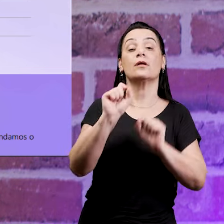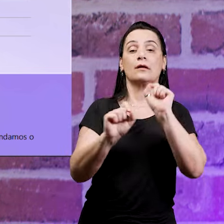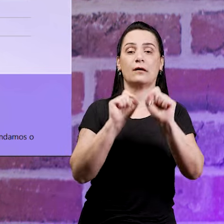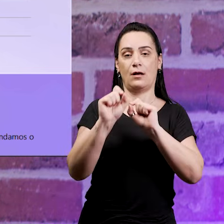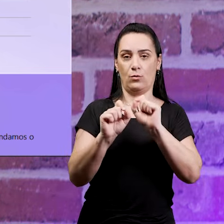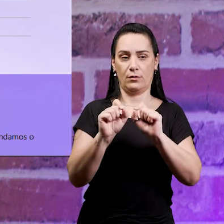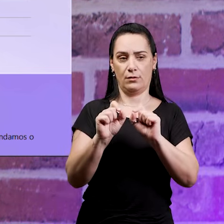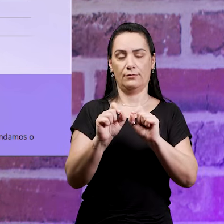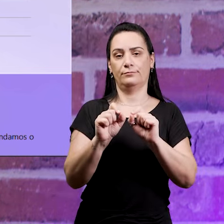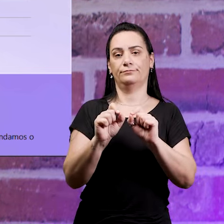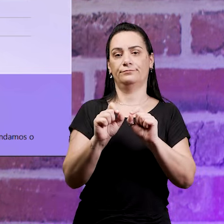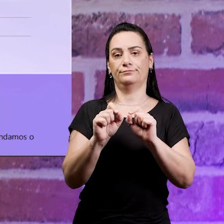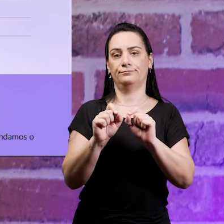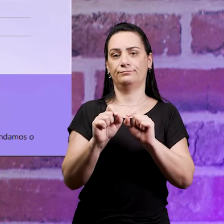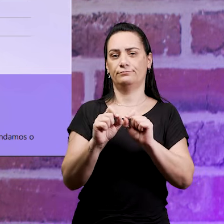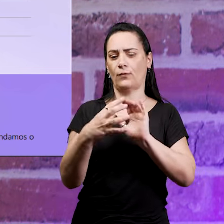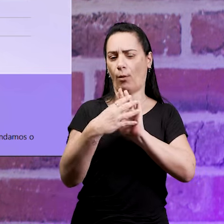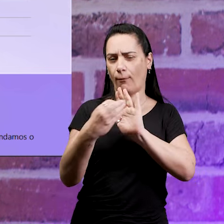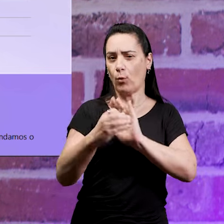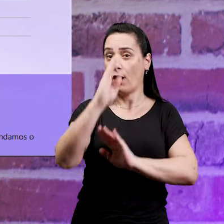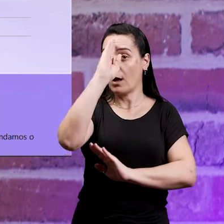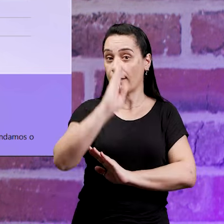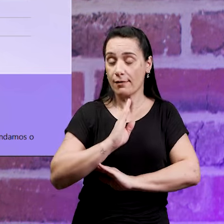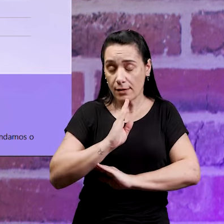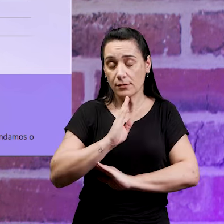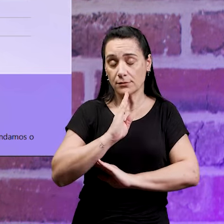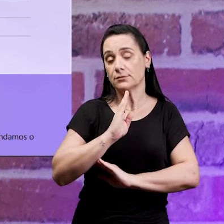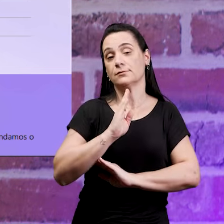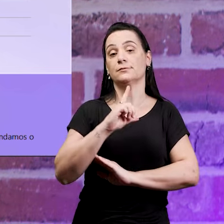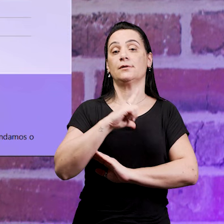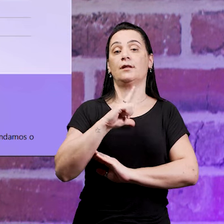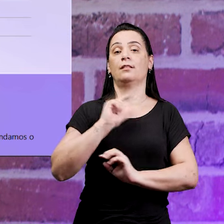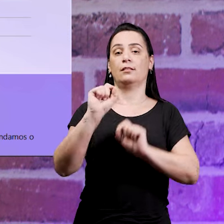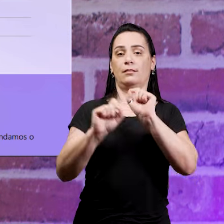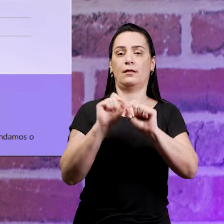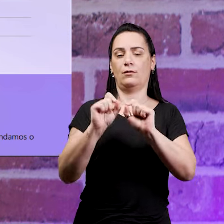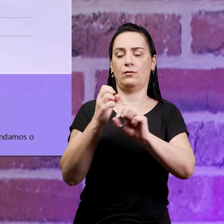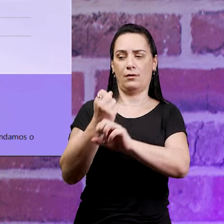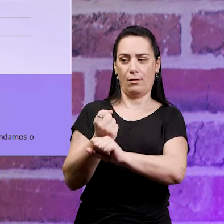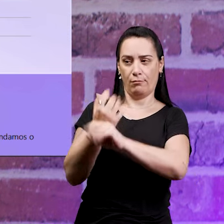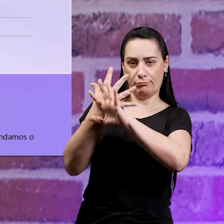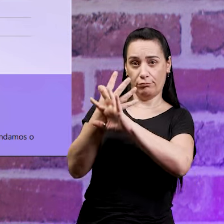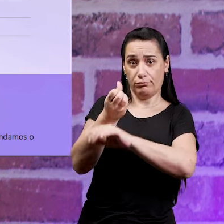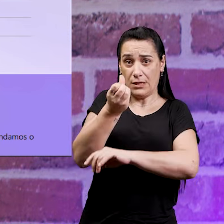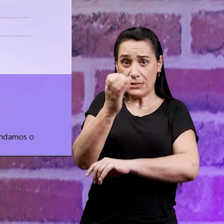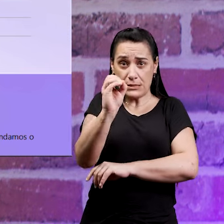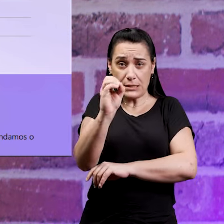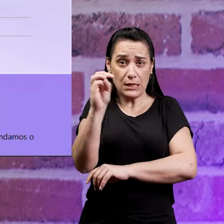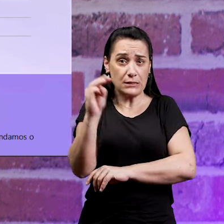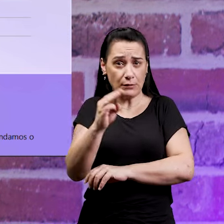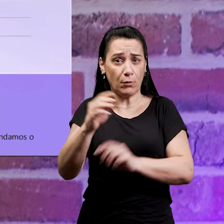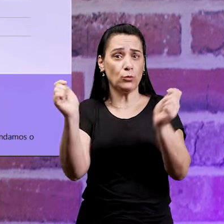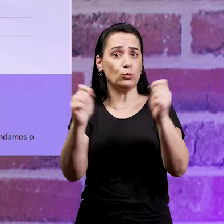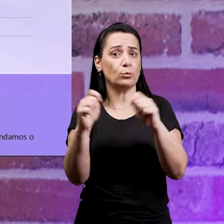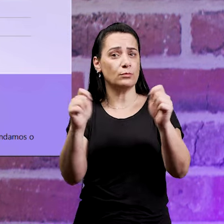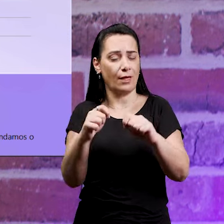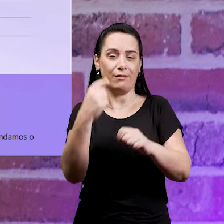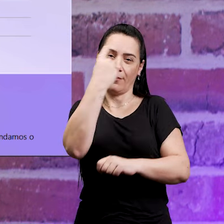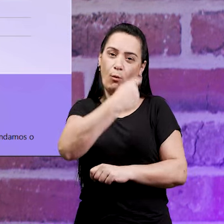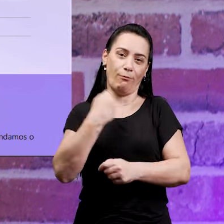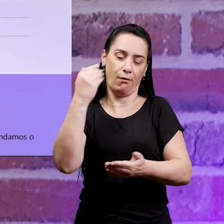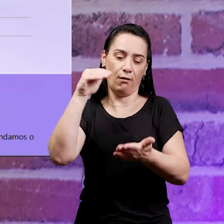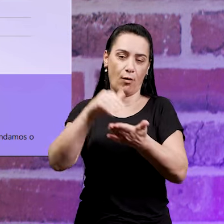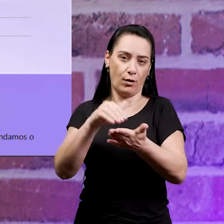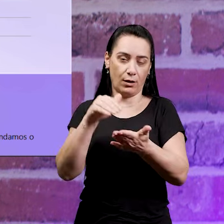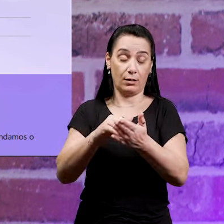legal é que antes, a versão gratuita, ela permite com que você faça chamadas de até 60 minutos. E